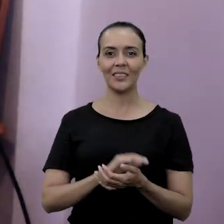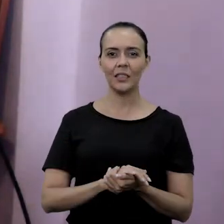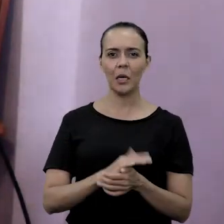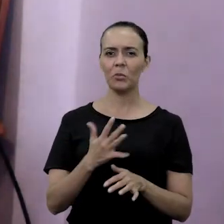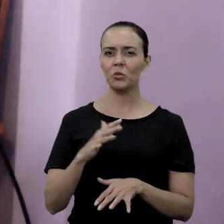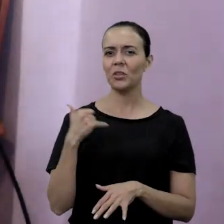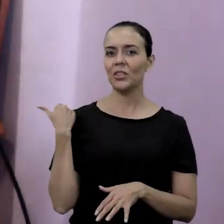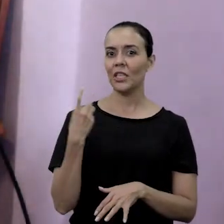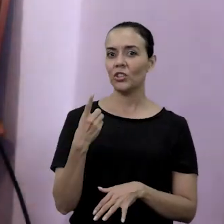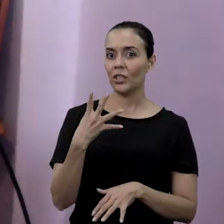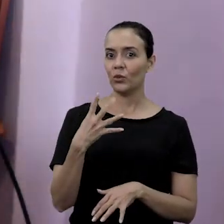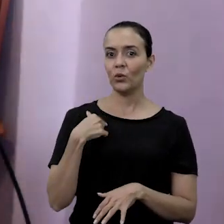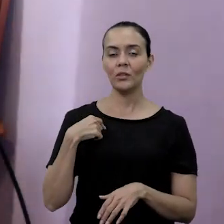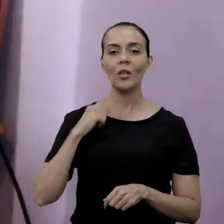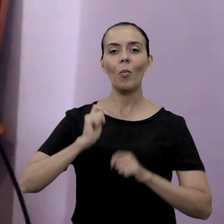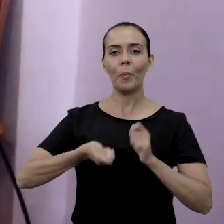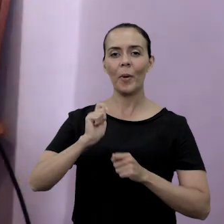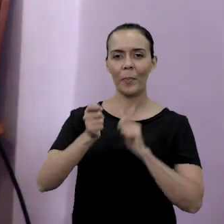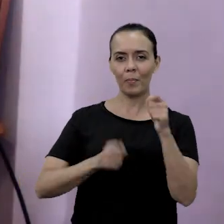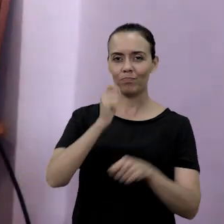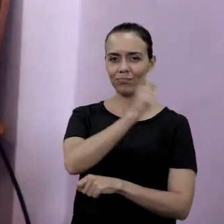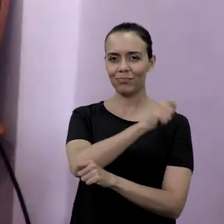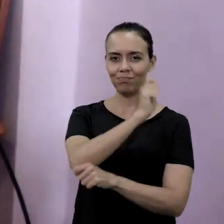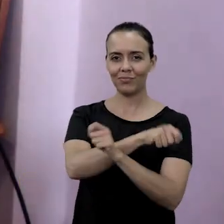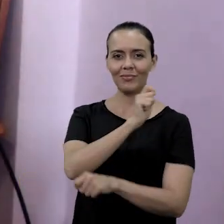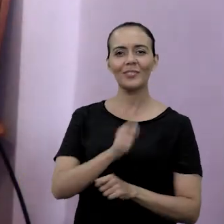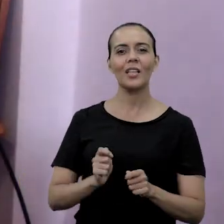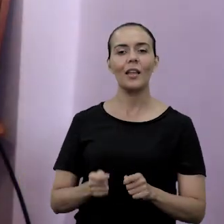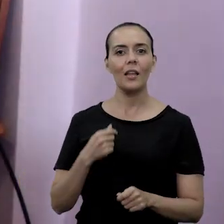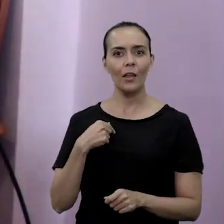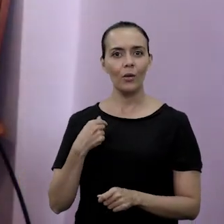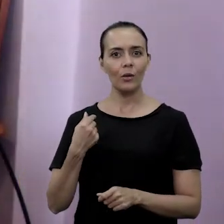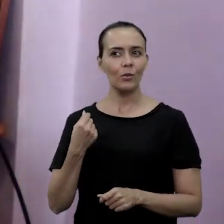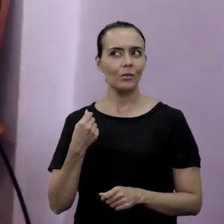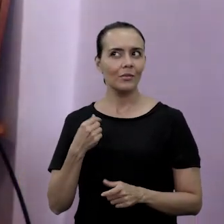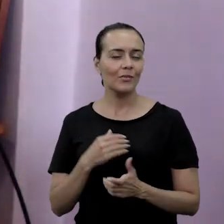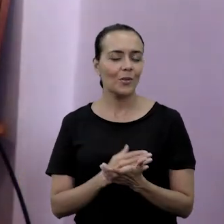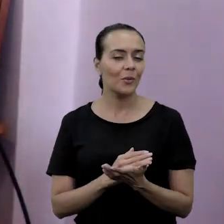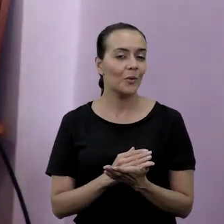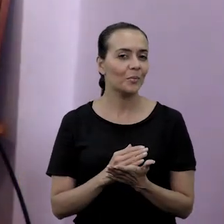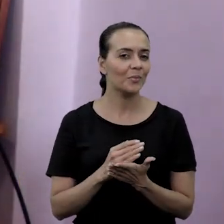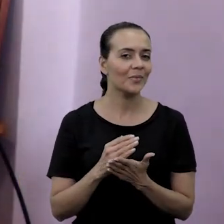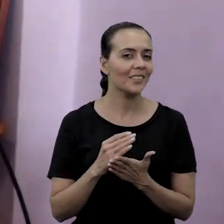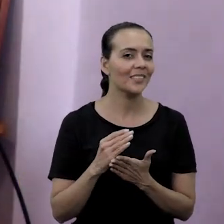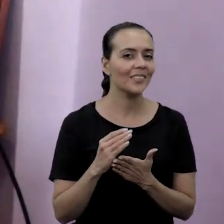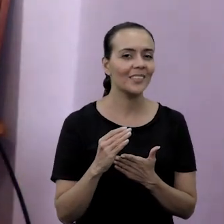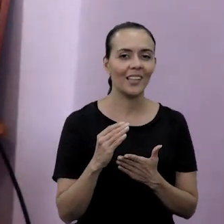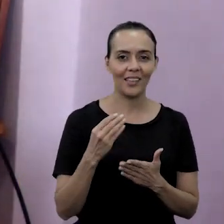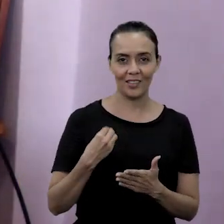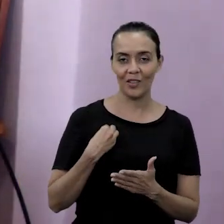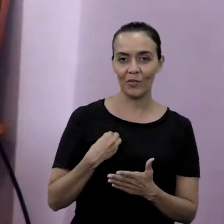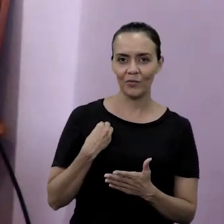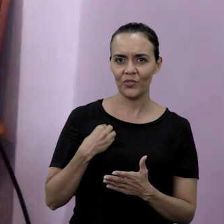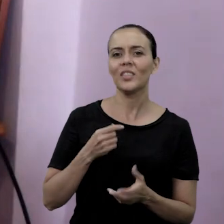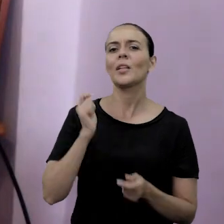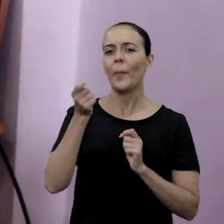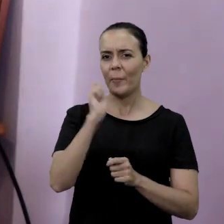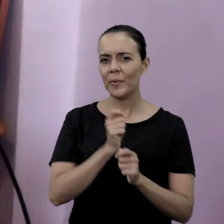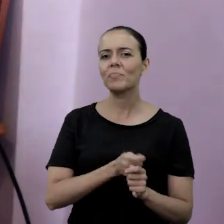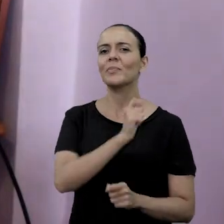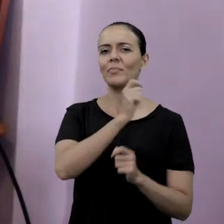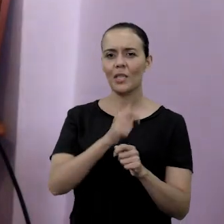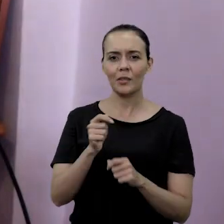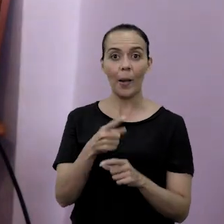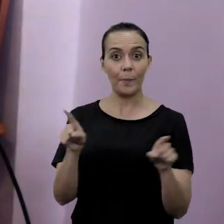e com uns 14 ali eu comecei a tocar bateria, que me levou para daí um bom tempo da vida